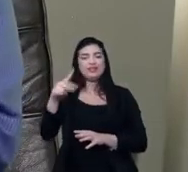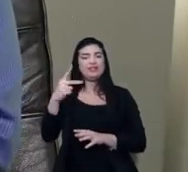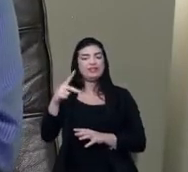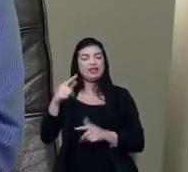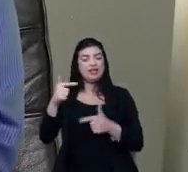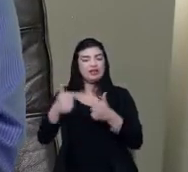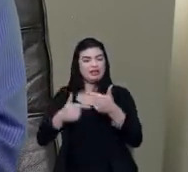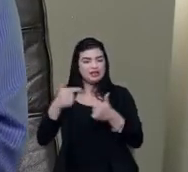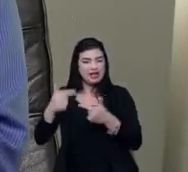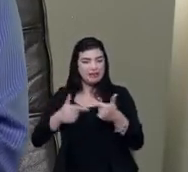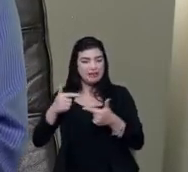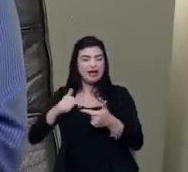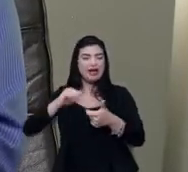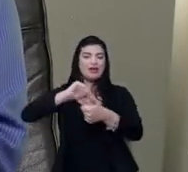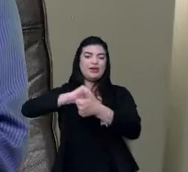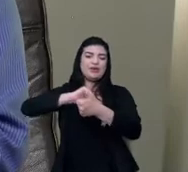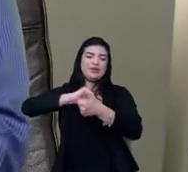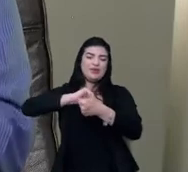da qualidade